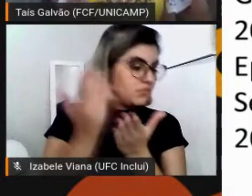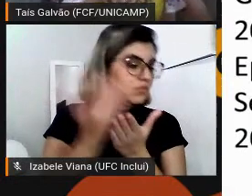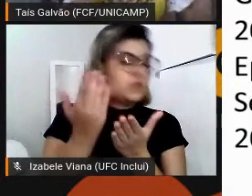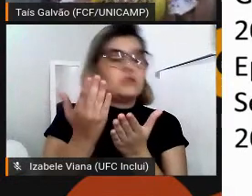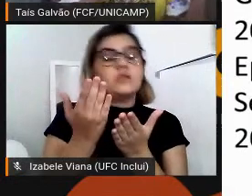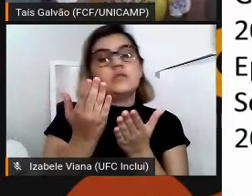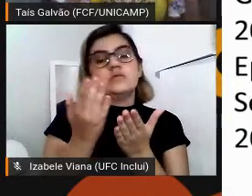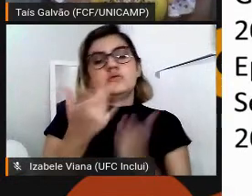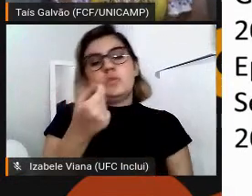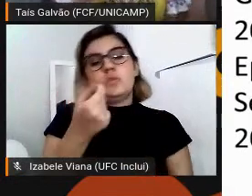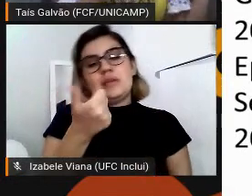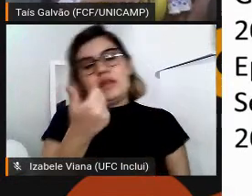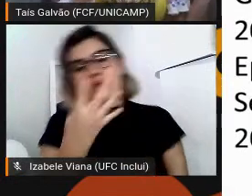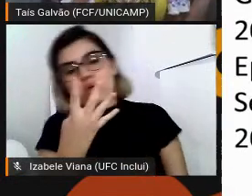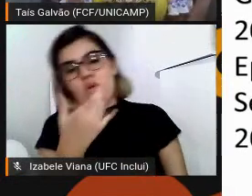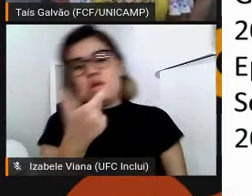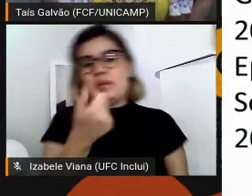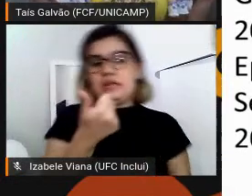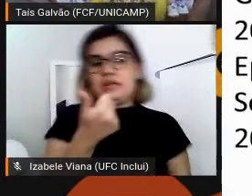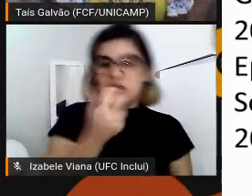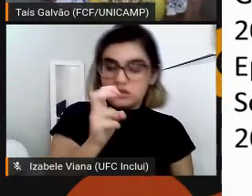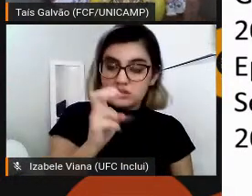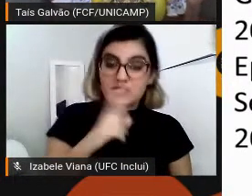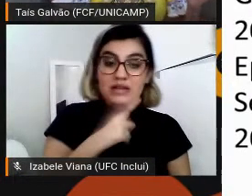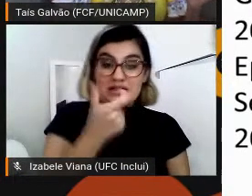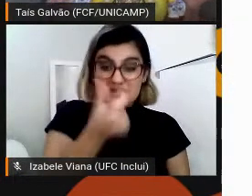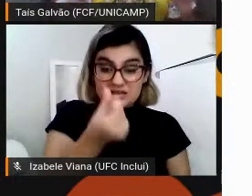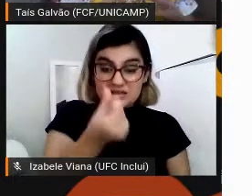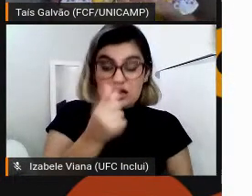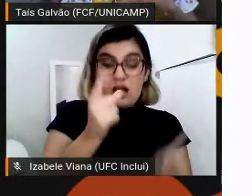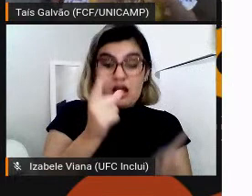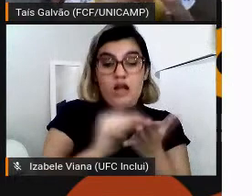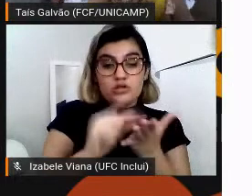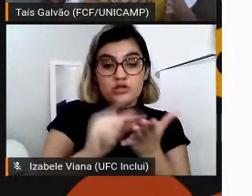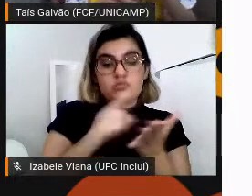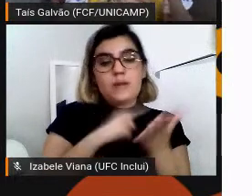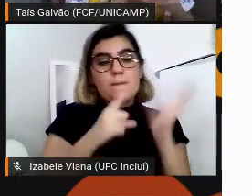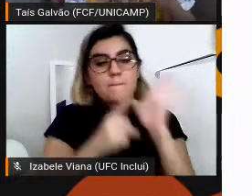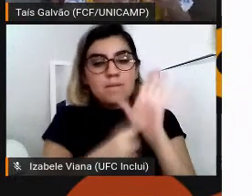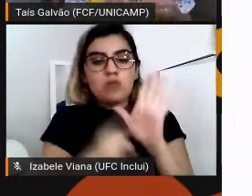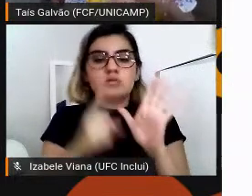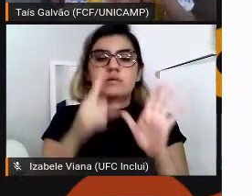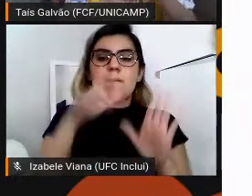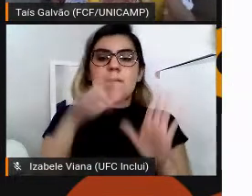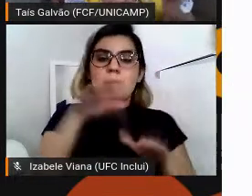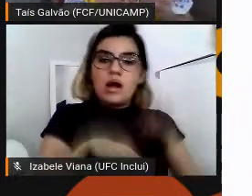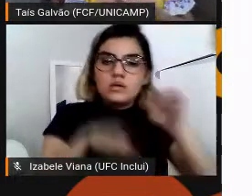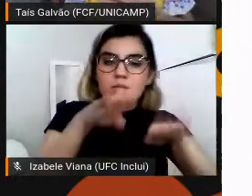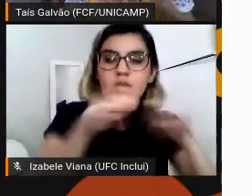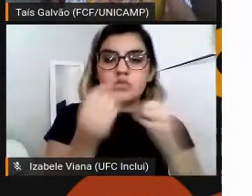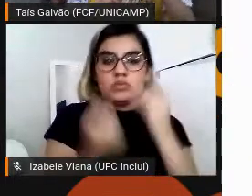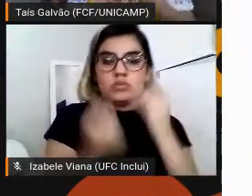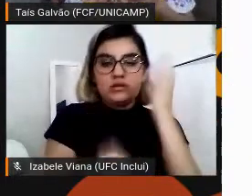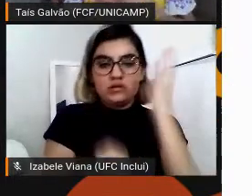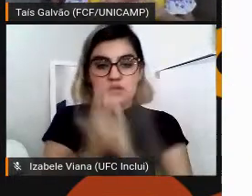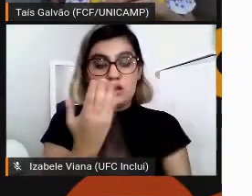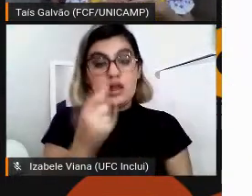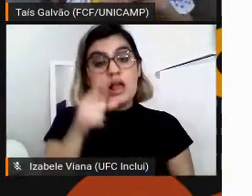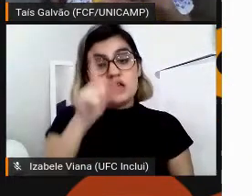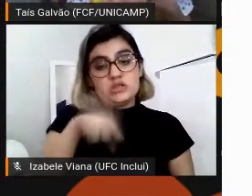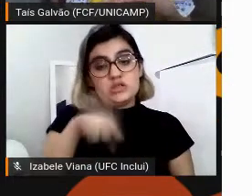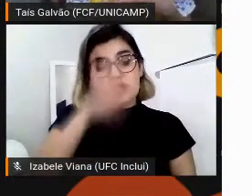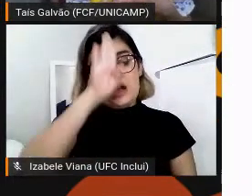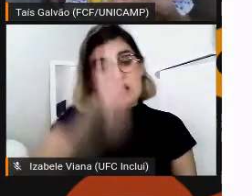ele, ao longo desses 6 artigos, mostra o passo a passo para a elaboração. Esses artigos são gratuitos, de acesso aberto, e